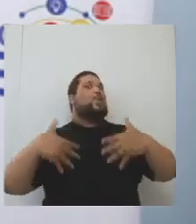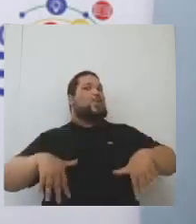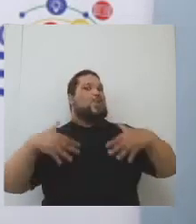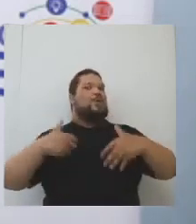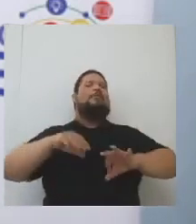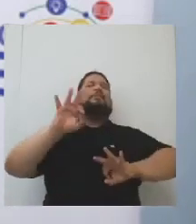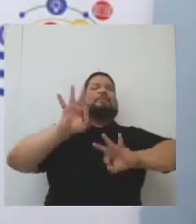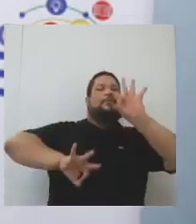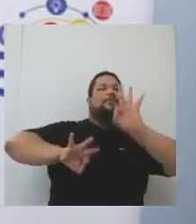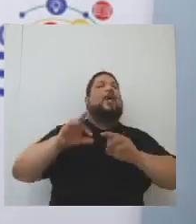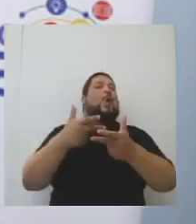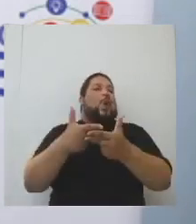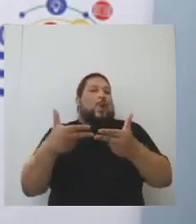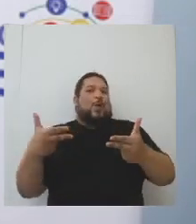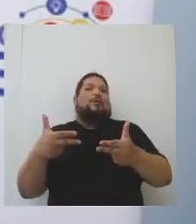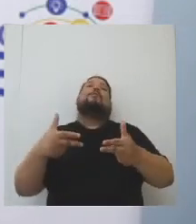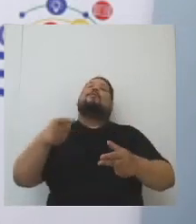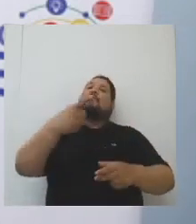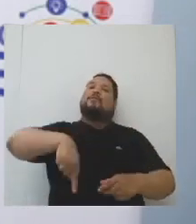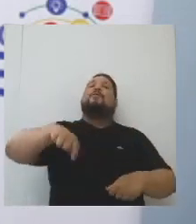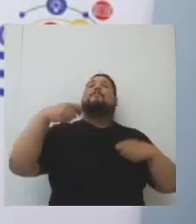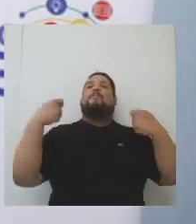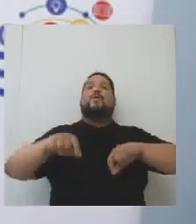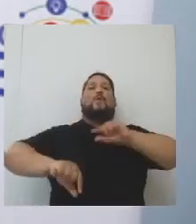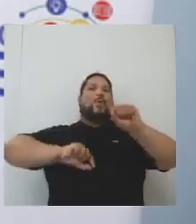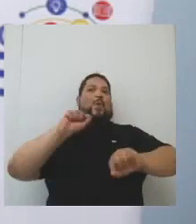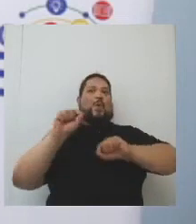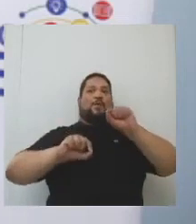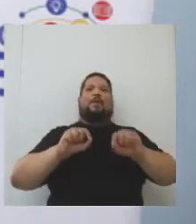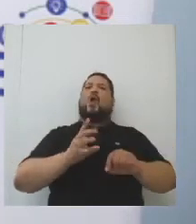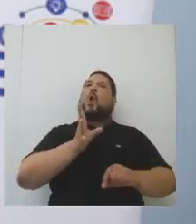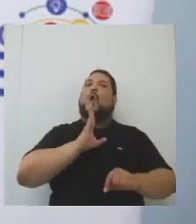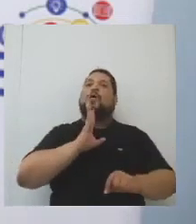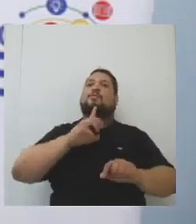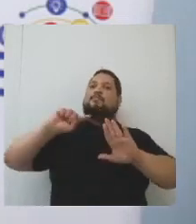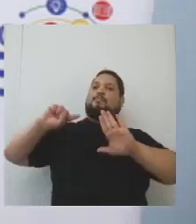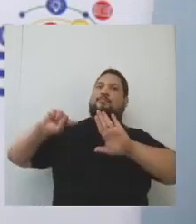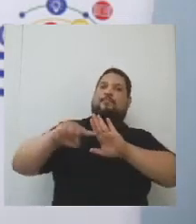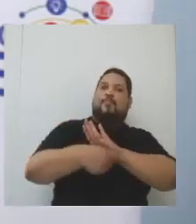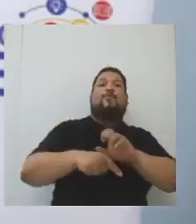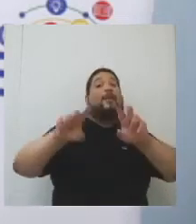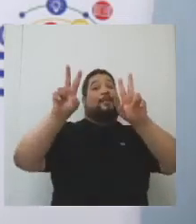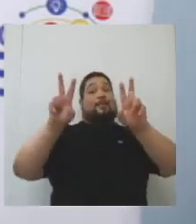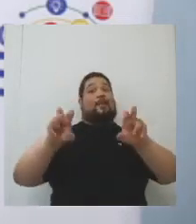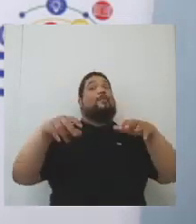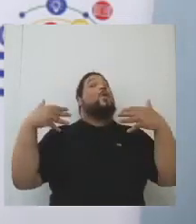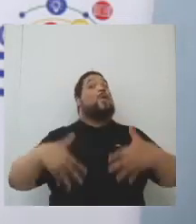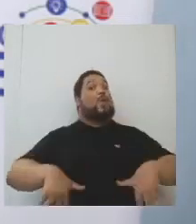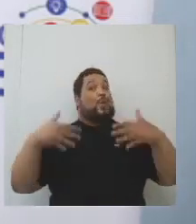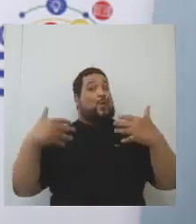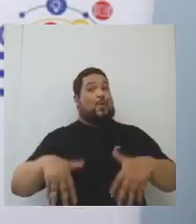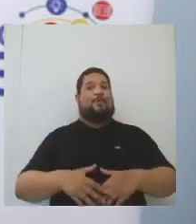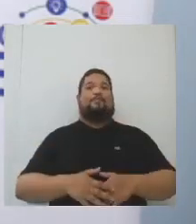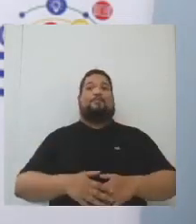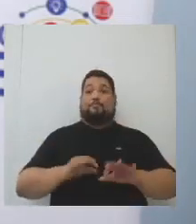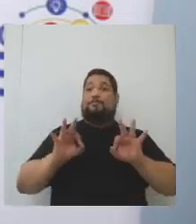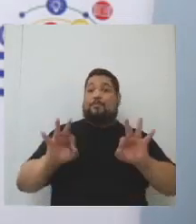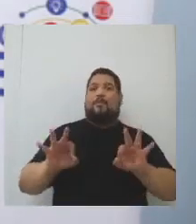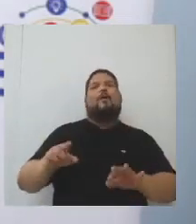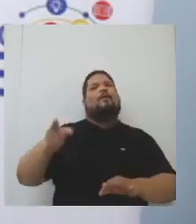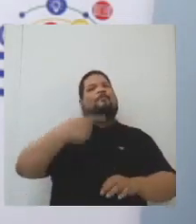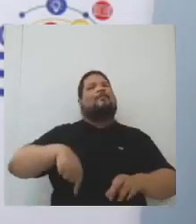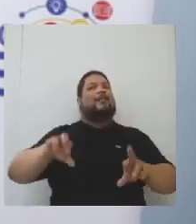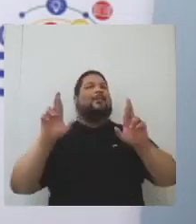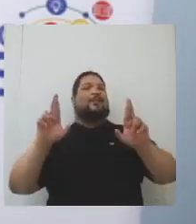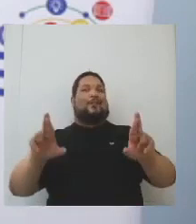se organizando, a gente precisa, na verdade, ter profundo conhecimento sobre o que eu vou apresentar hoje. Tá certo? Eu espero que